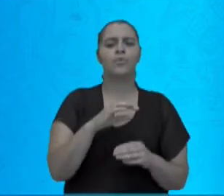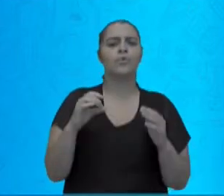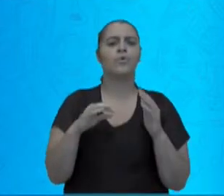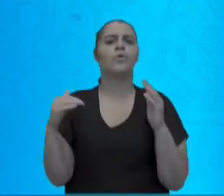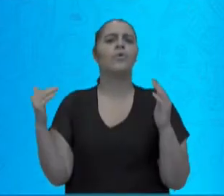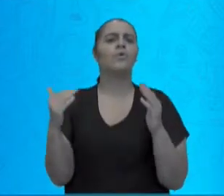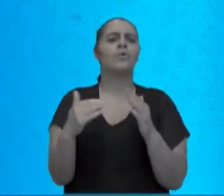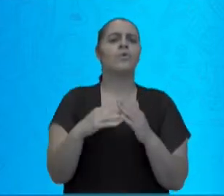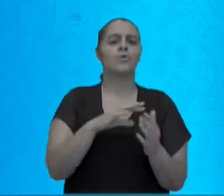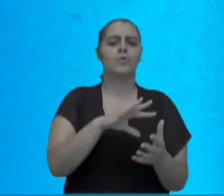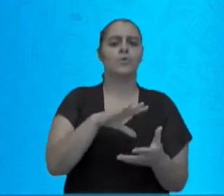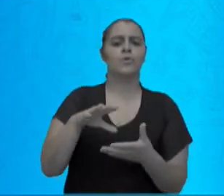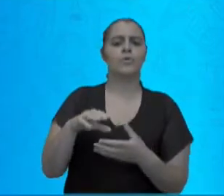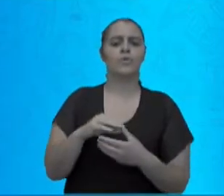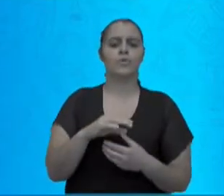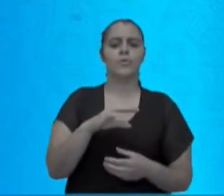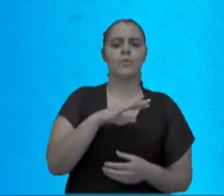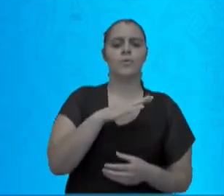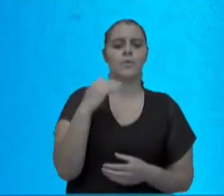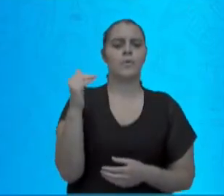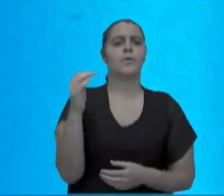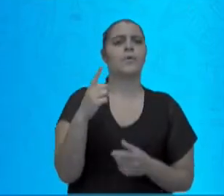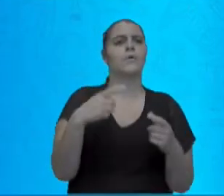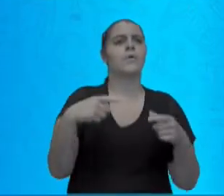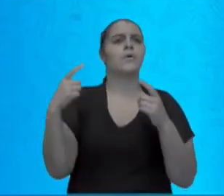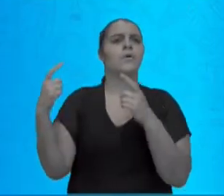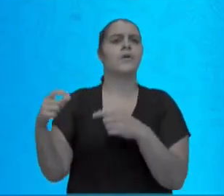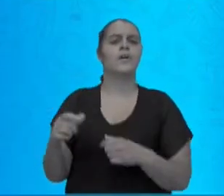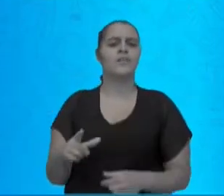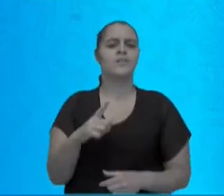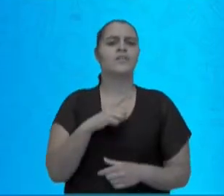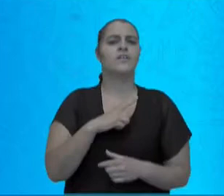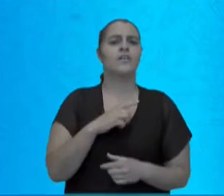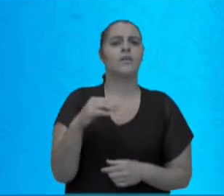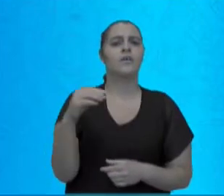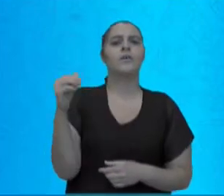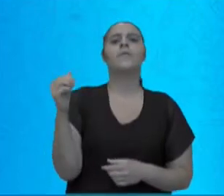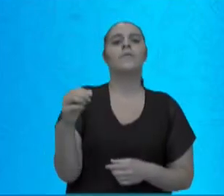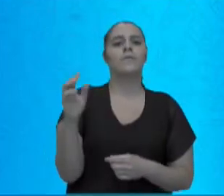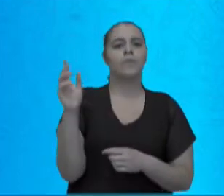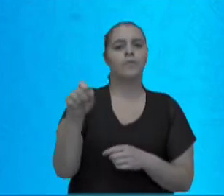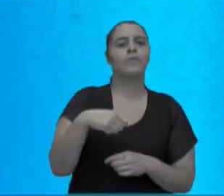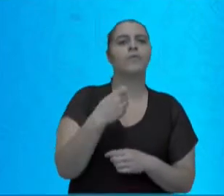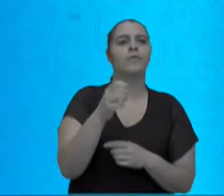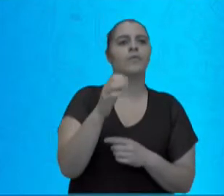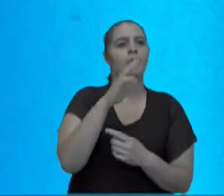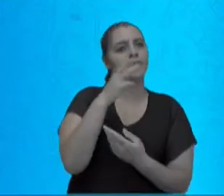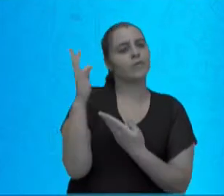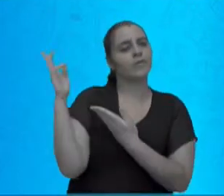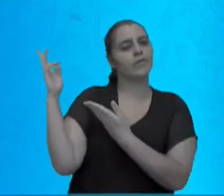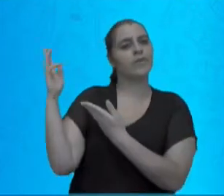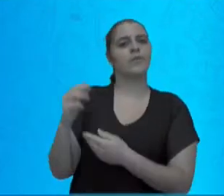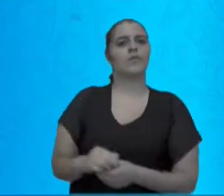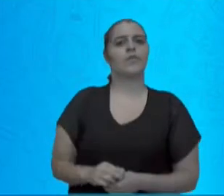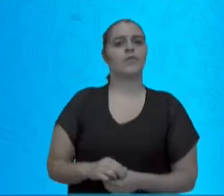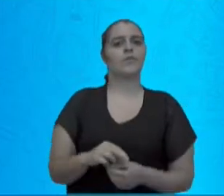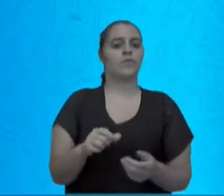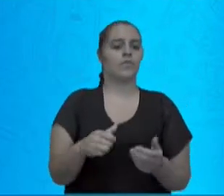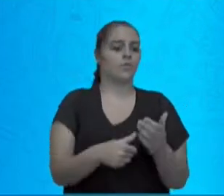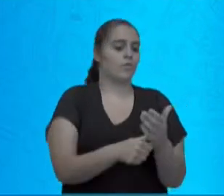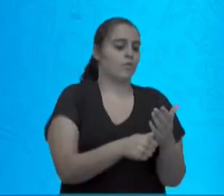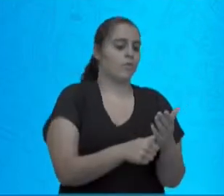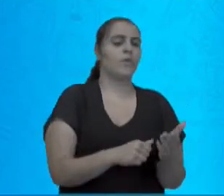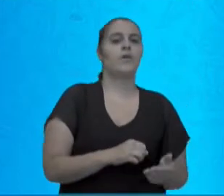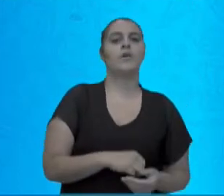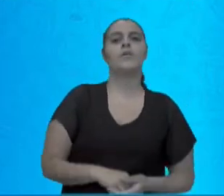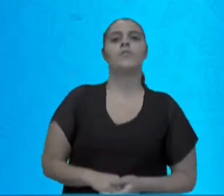não importa qual poder, nós temos este símbolo nos documentos que são emitidos